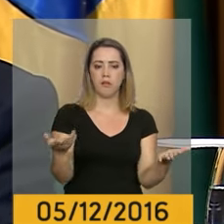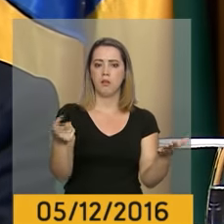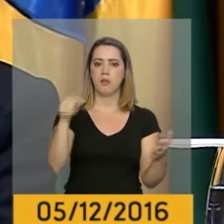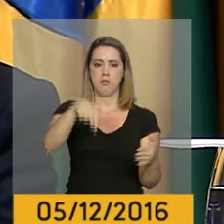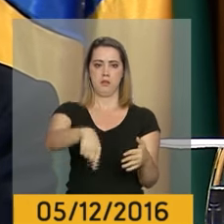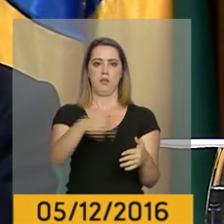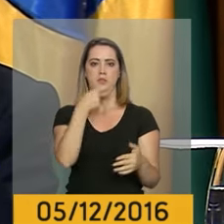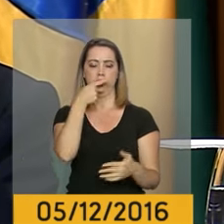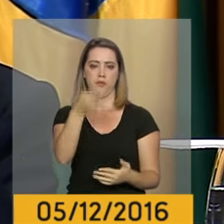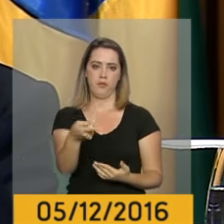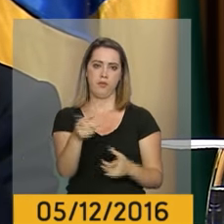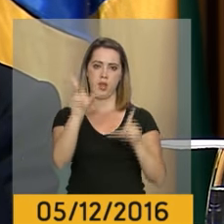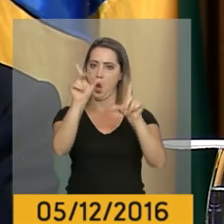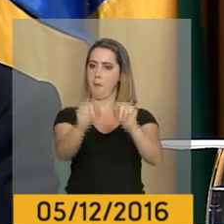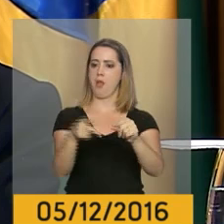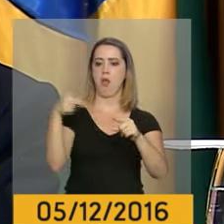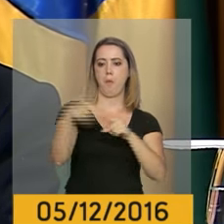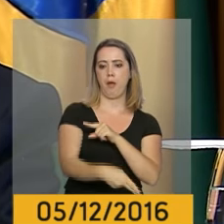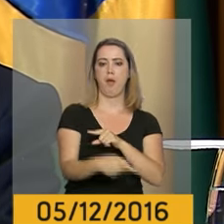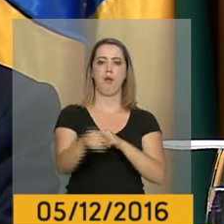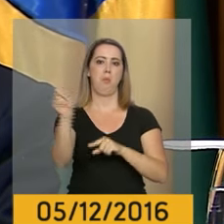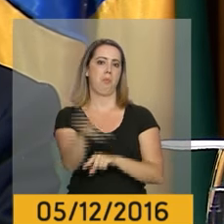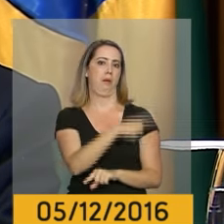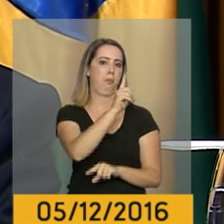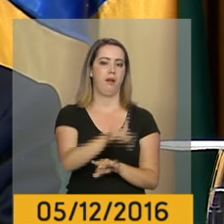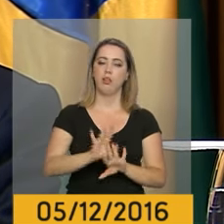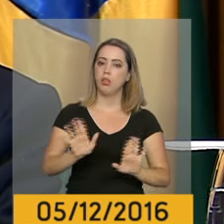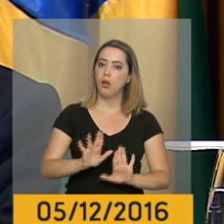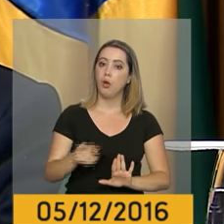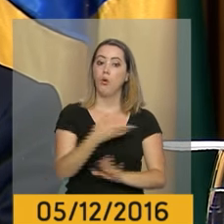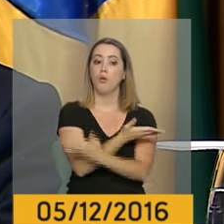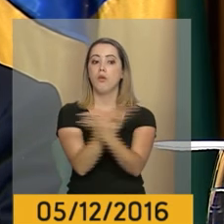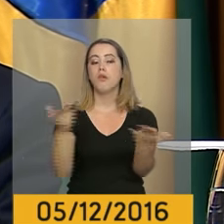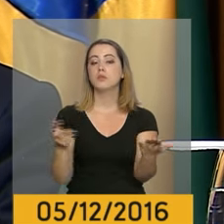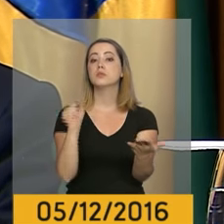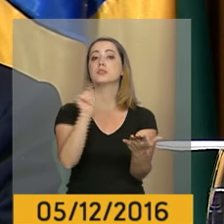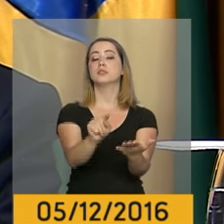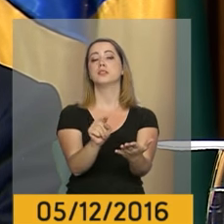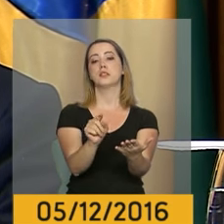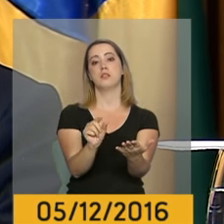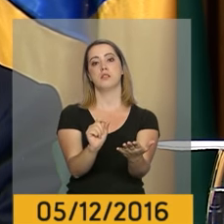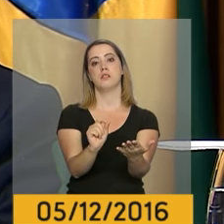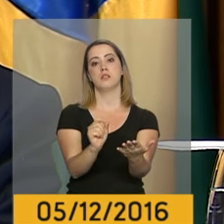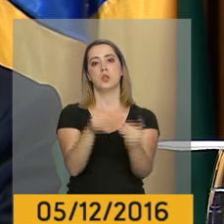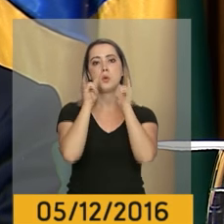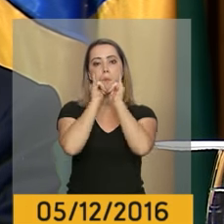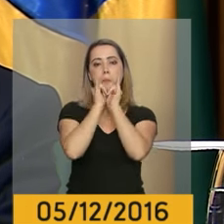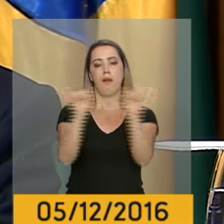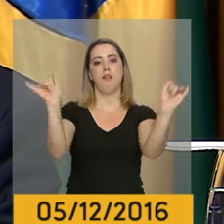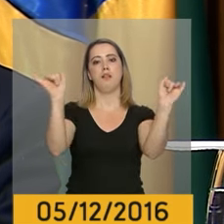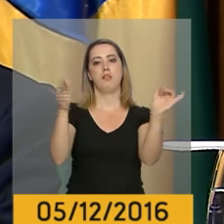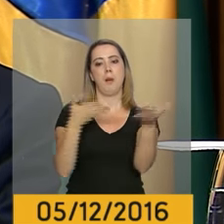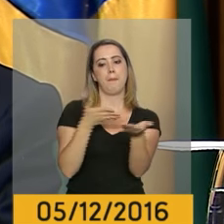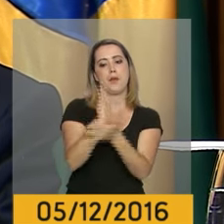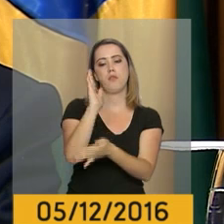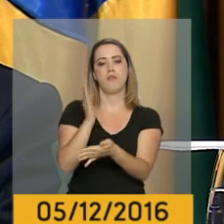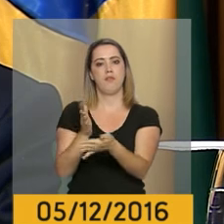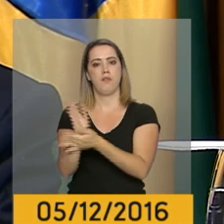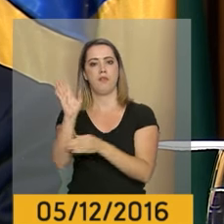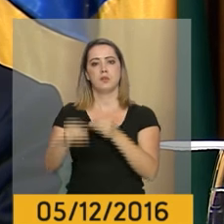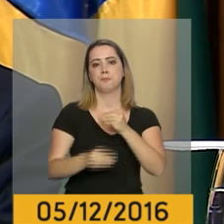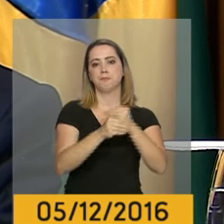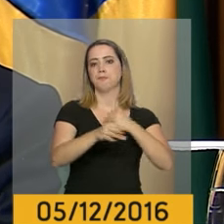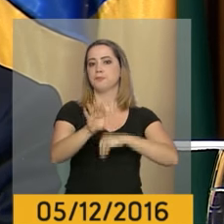cabe nem mesmo sanção ou veto, né? são os senhores que eh promulgarão a emenda à